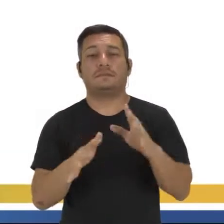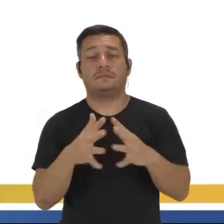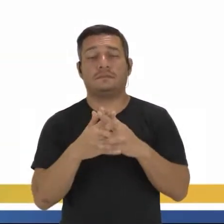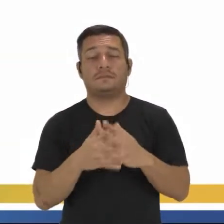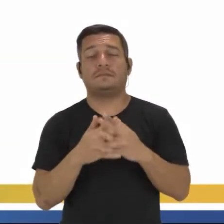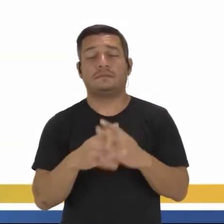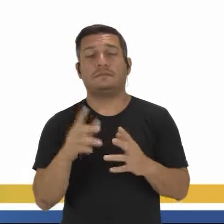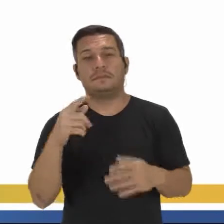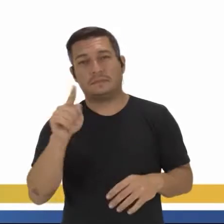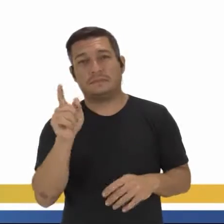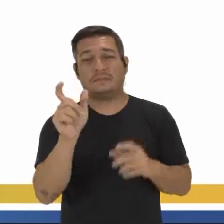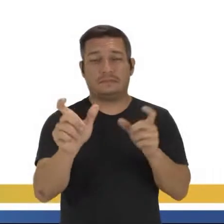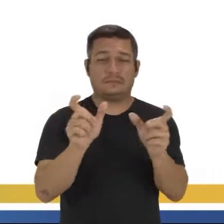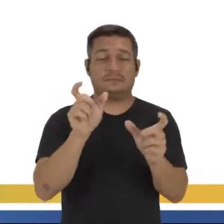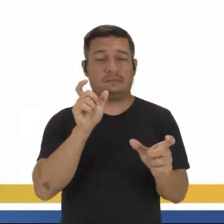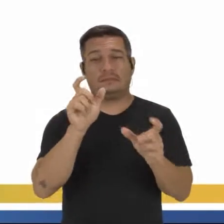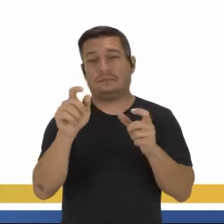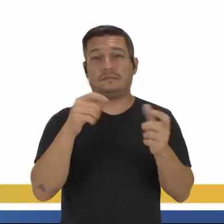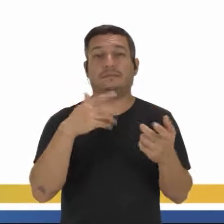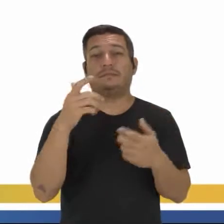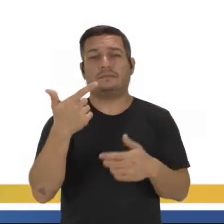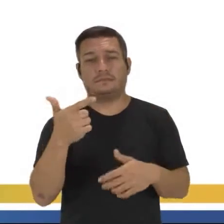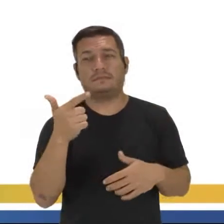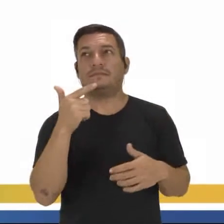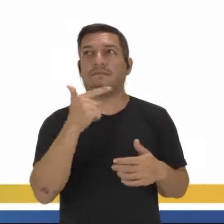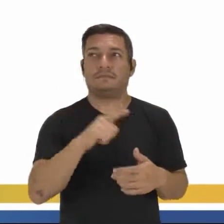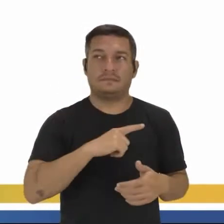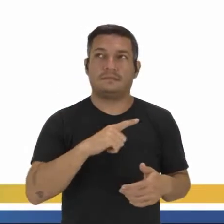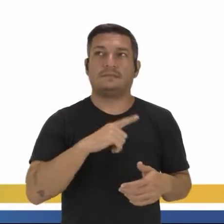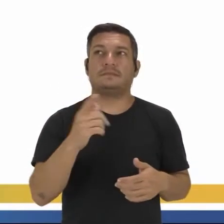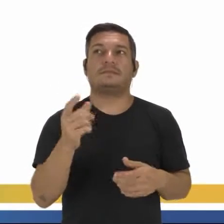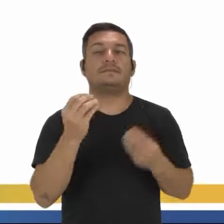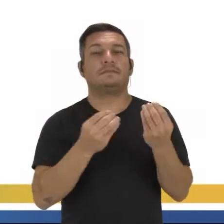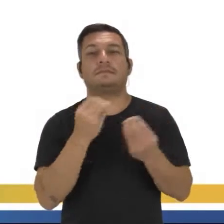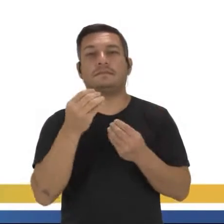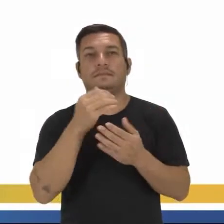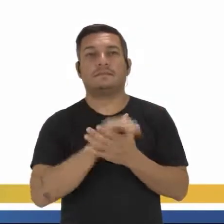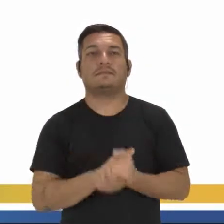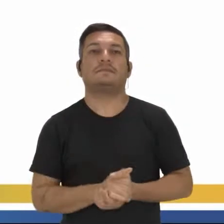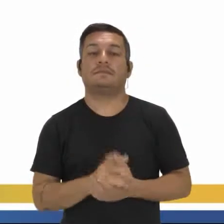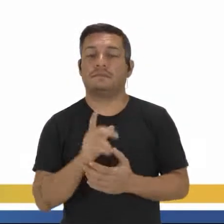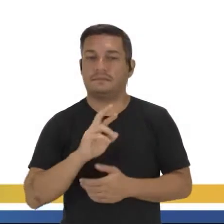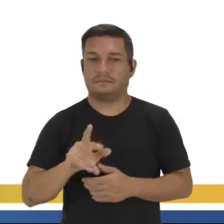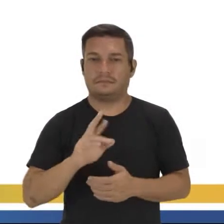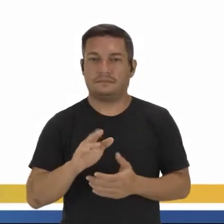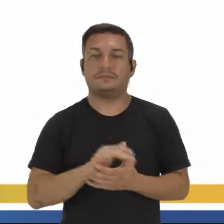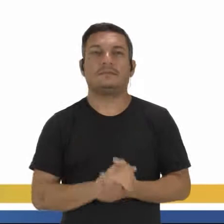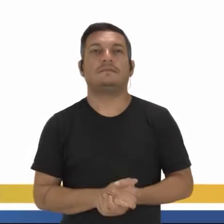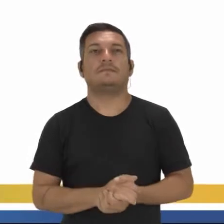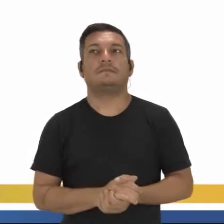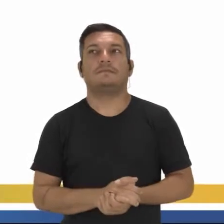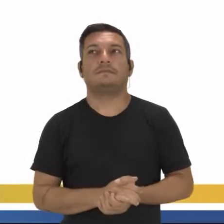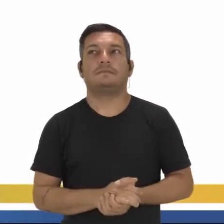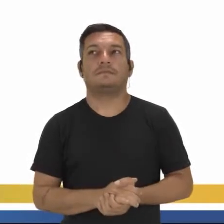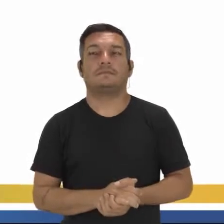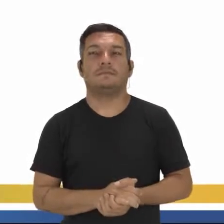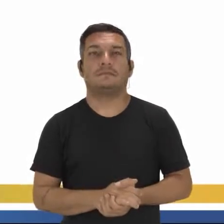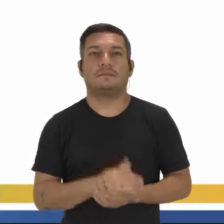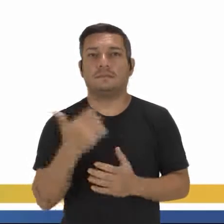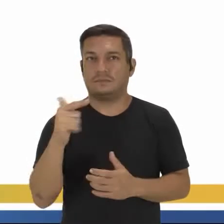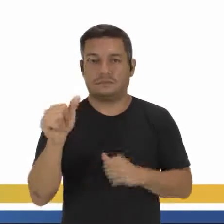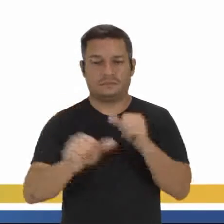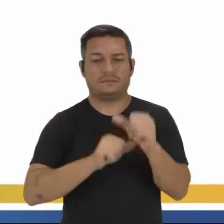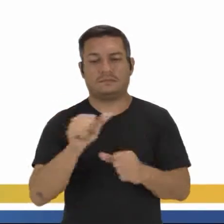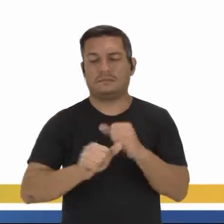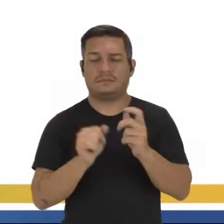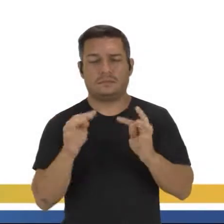isso aqui acentua, não acentua mais? Acabou, como é que é? Caiu o acento de tudo? Não. Não houve